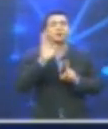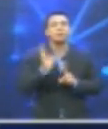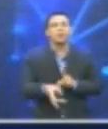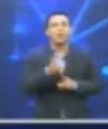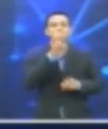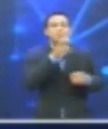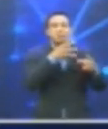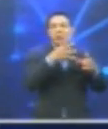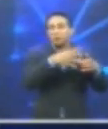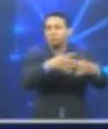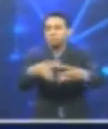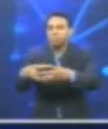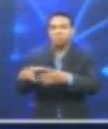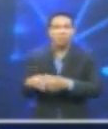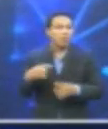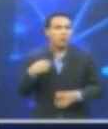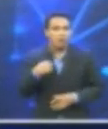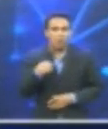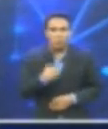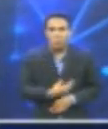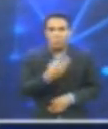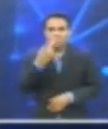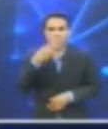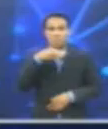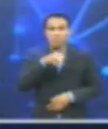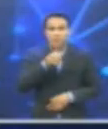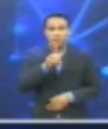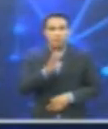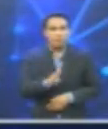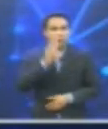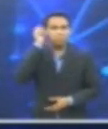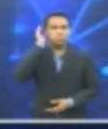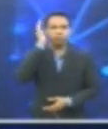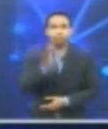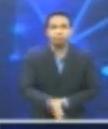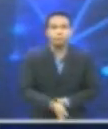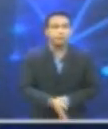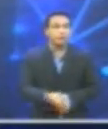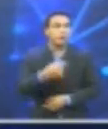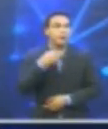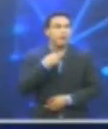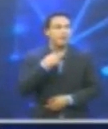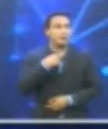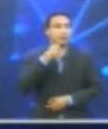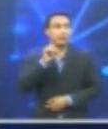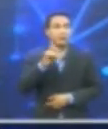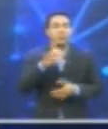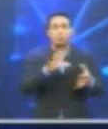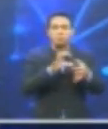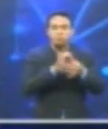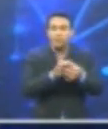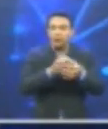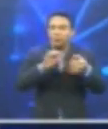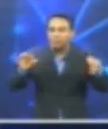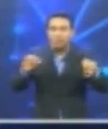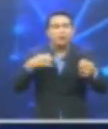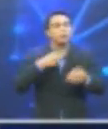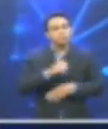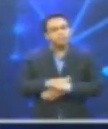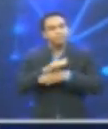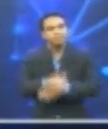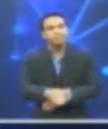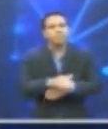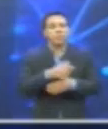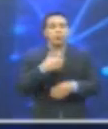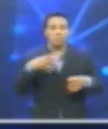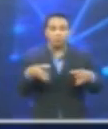partidos, eu não. Eu tenho um partido PMDB, que quando tem candidato, eu apoio. Quando faz as suas alianças, eu apoio. Carlos Eduardo, candidato a prefeito, pelo